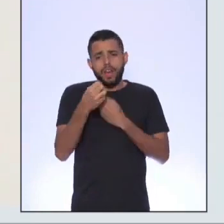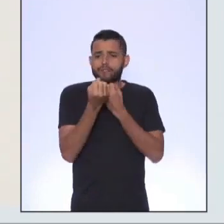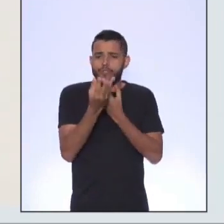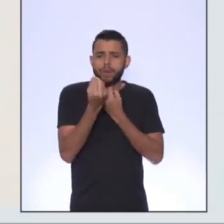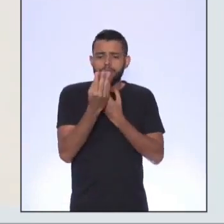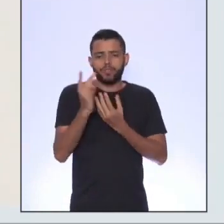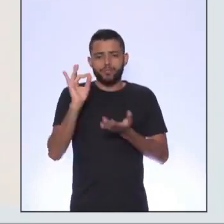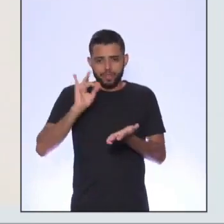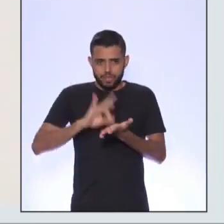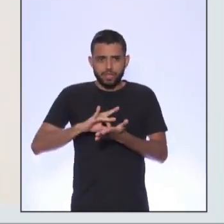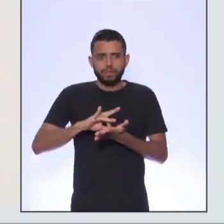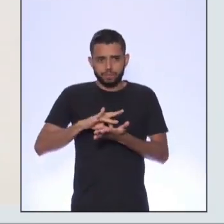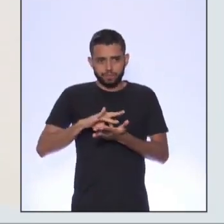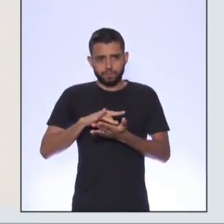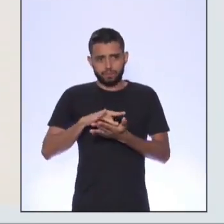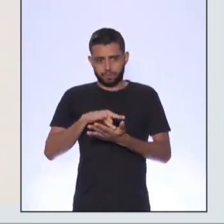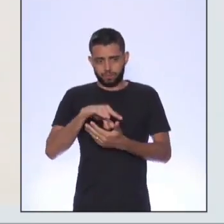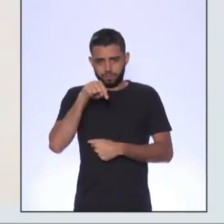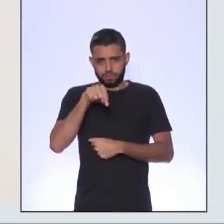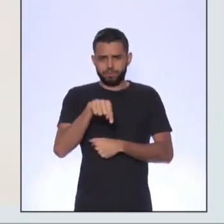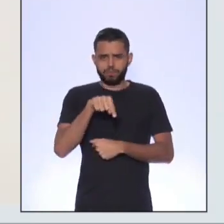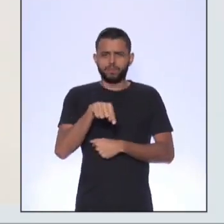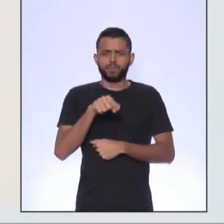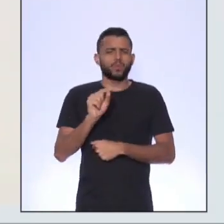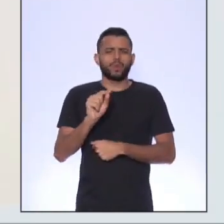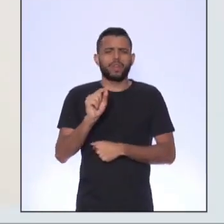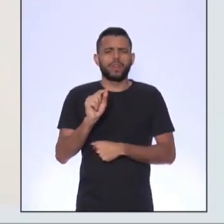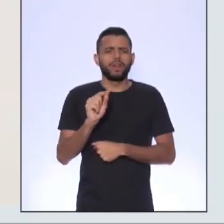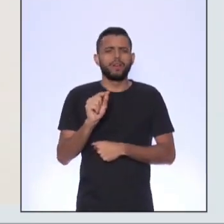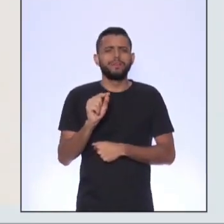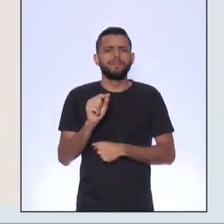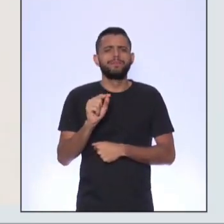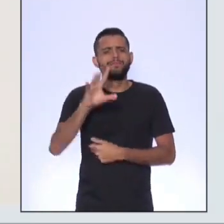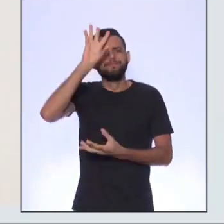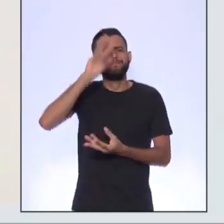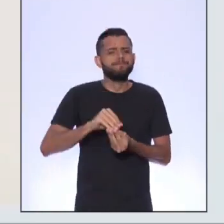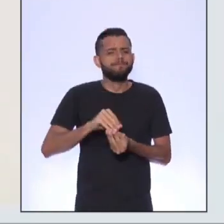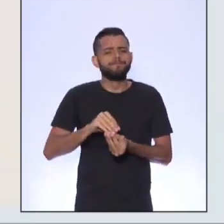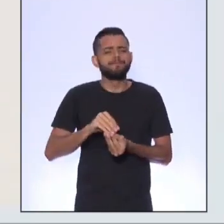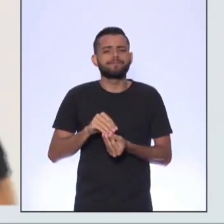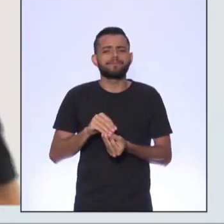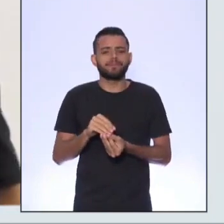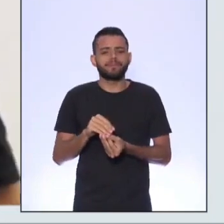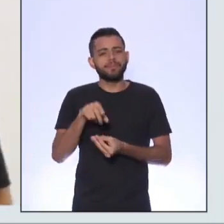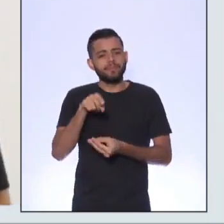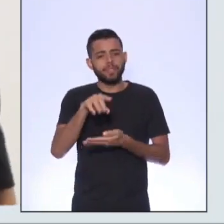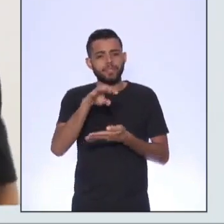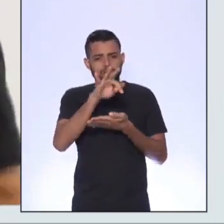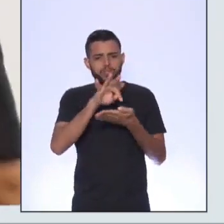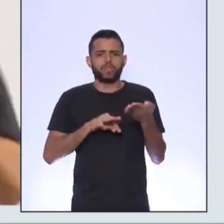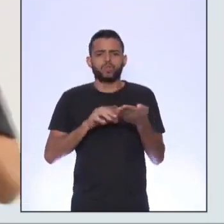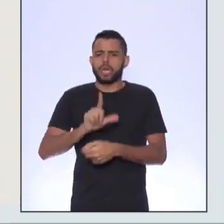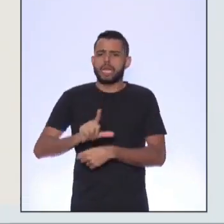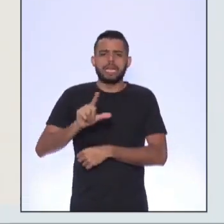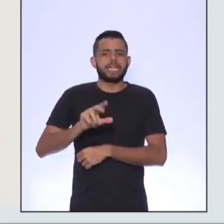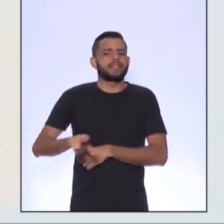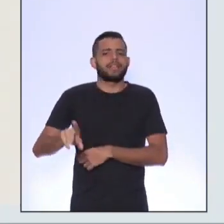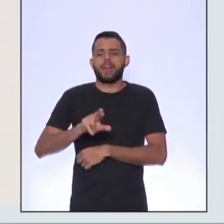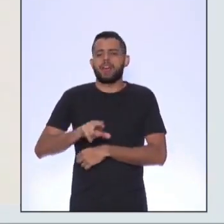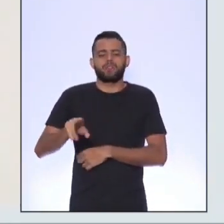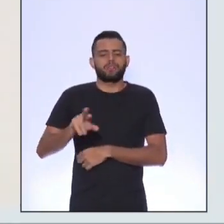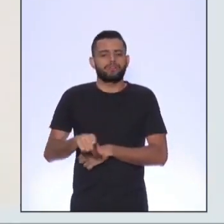precisas, verdadeiras. E isso nos leva a que conclusão? Isso aqui é um texto não